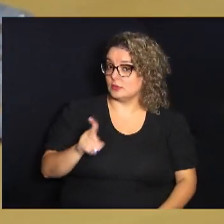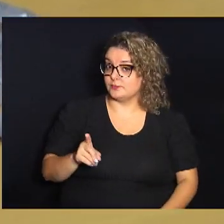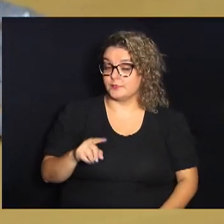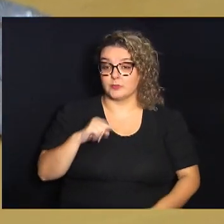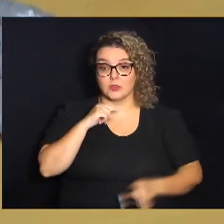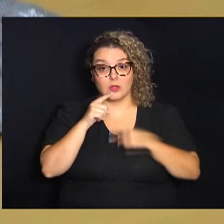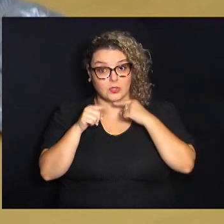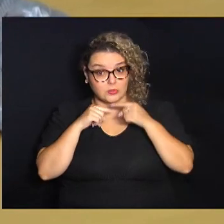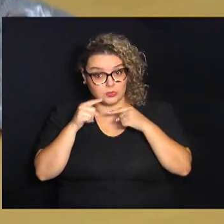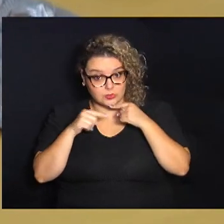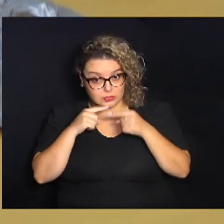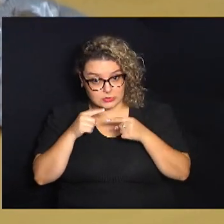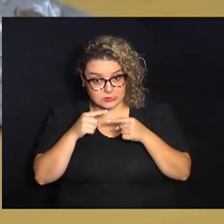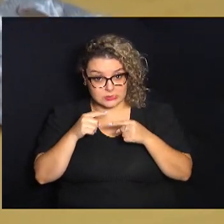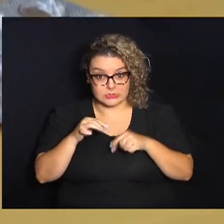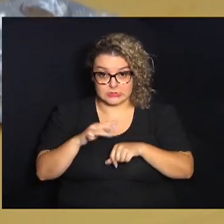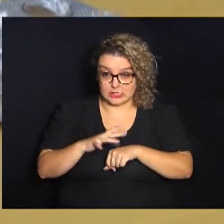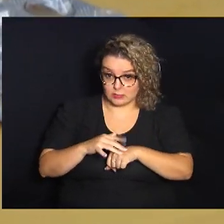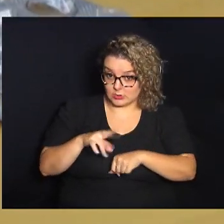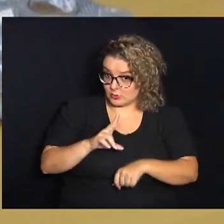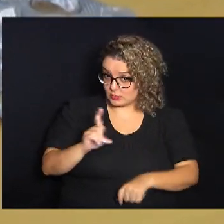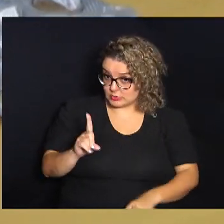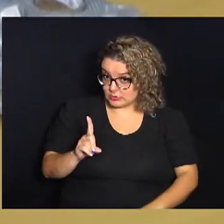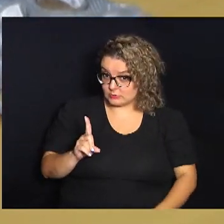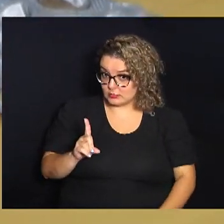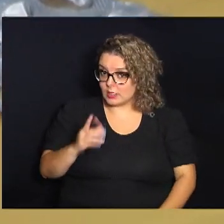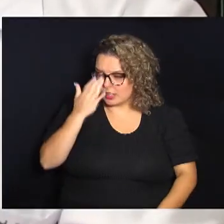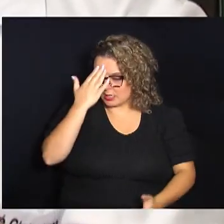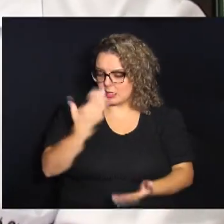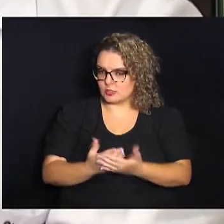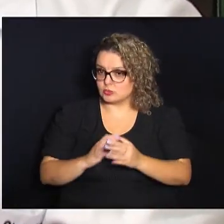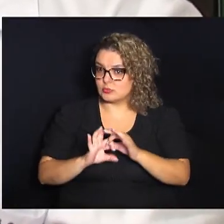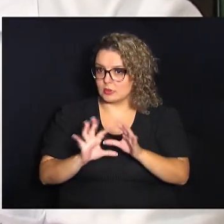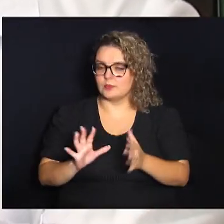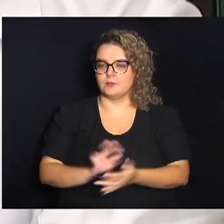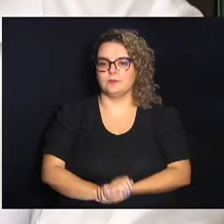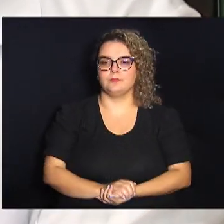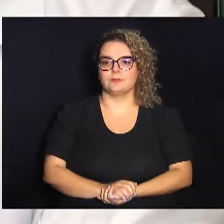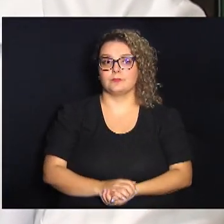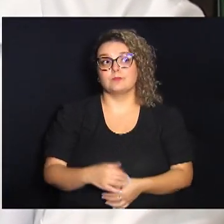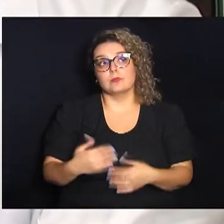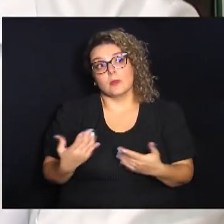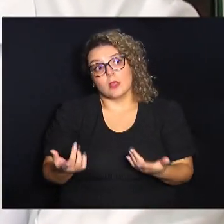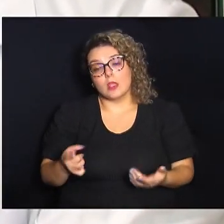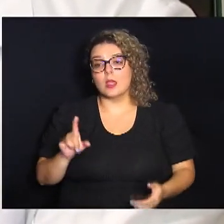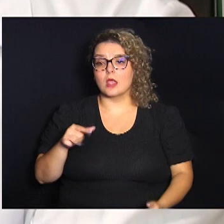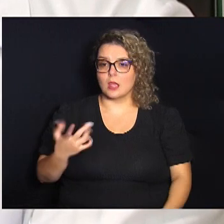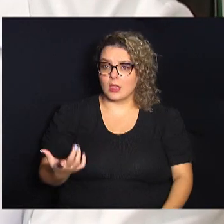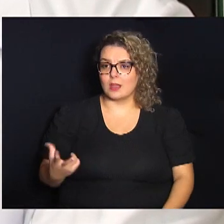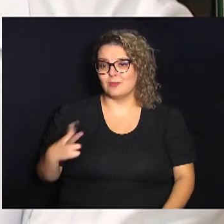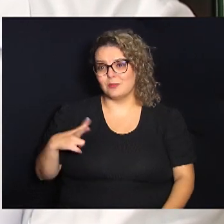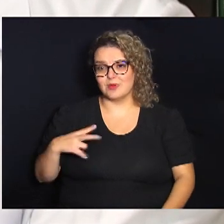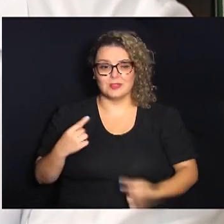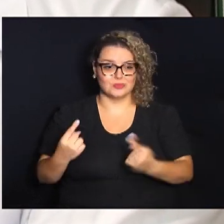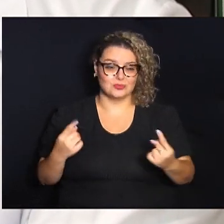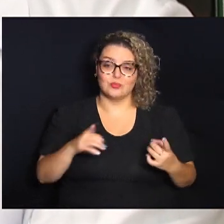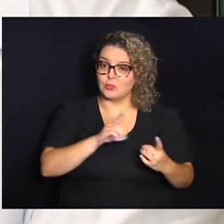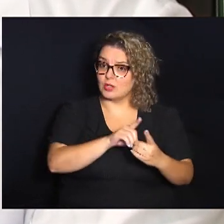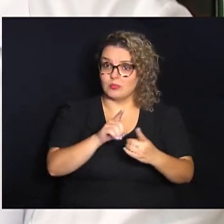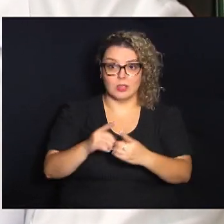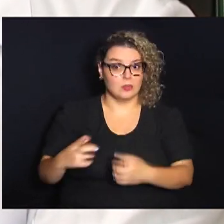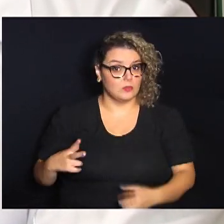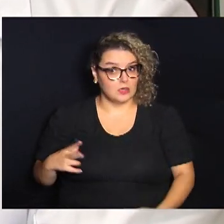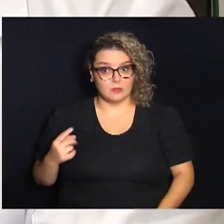dúvida, se está com a doença ou não, aposte no que é permitido. Isso acaba sendo uma questão bem individualizada, né? Um atendimento para